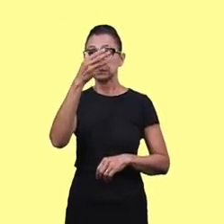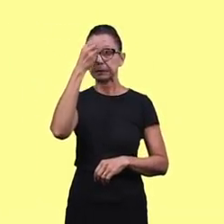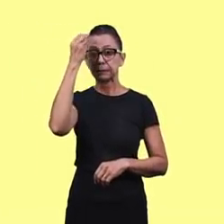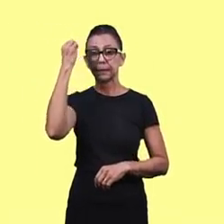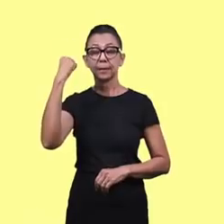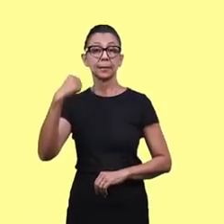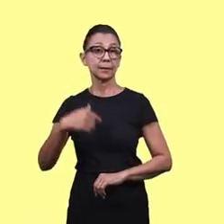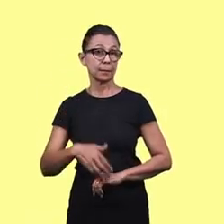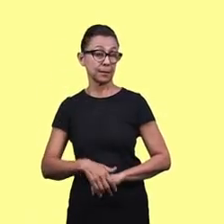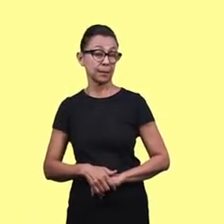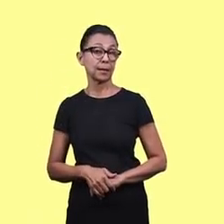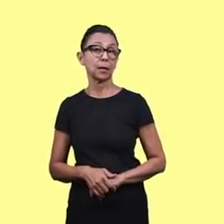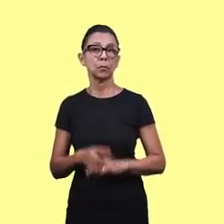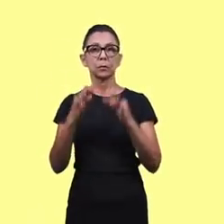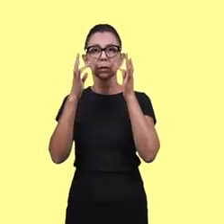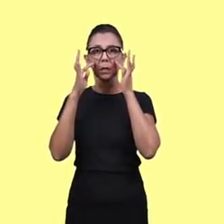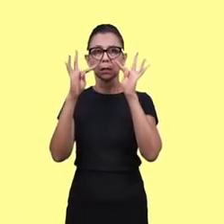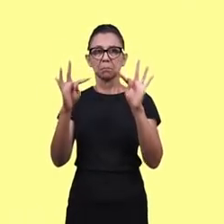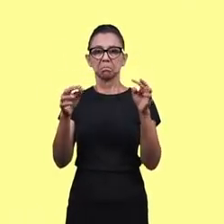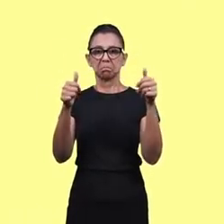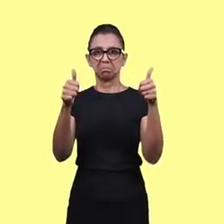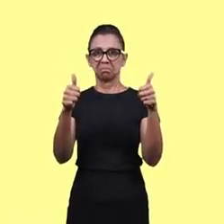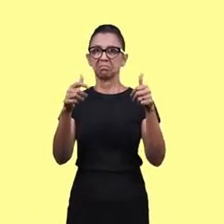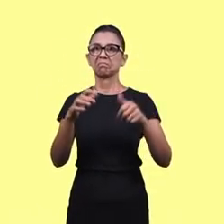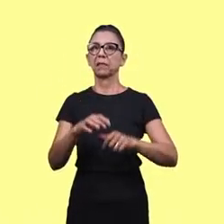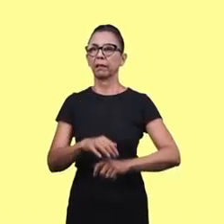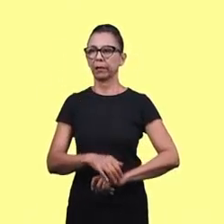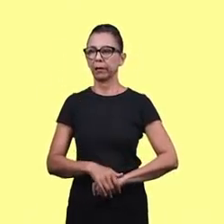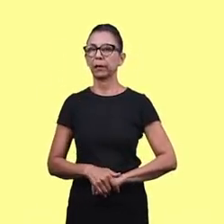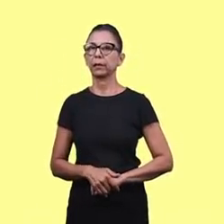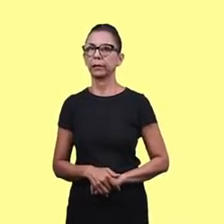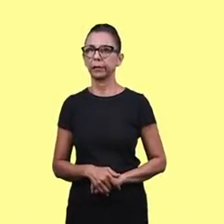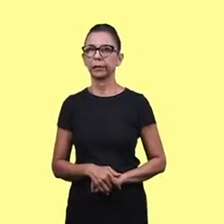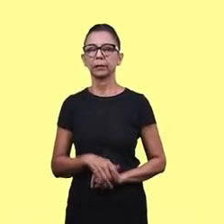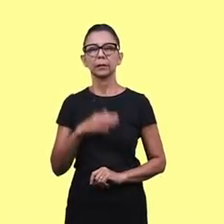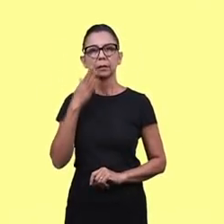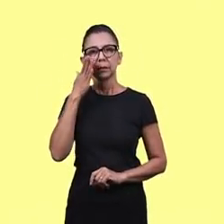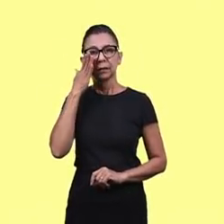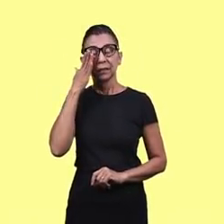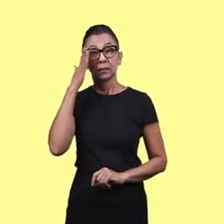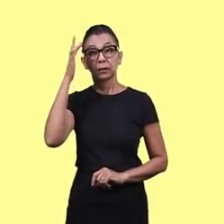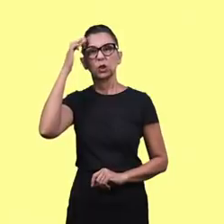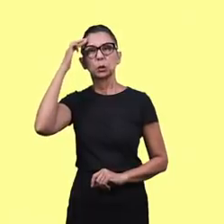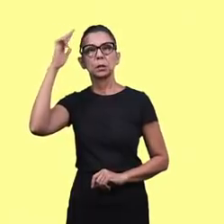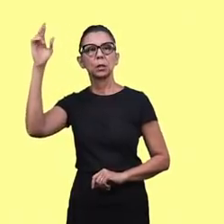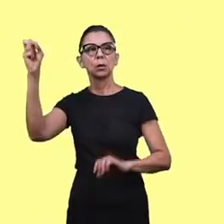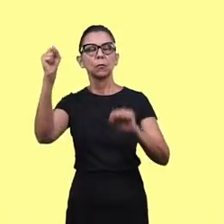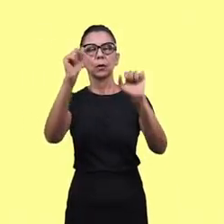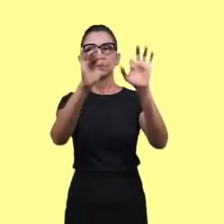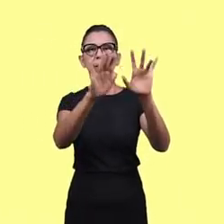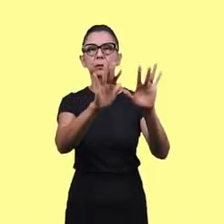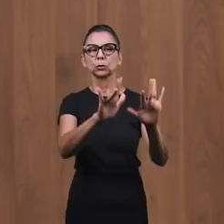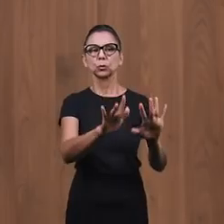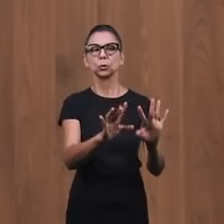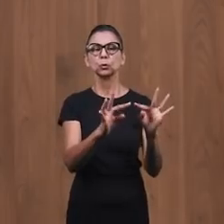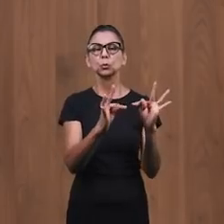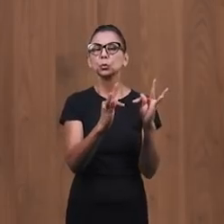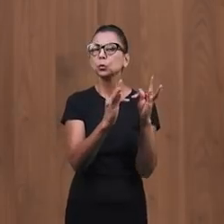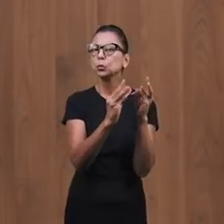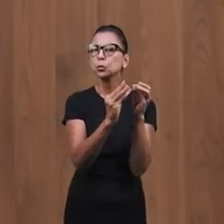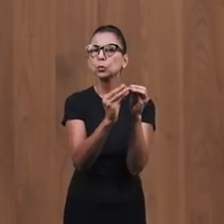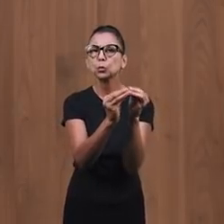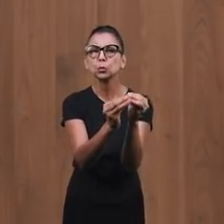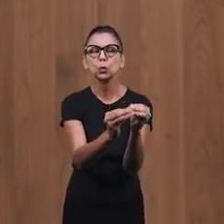instante. Ele era um servo que dava bom testemunho. E assim, o Senhor foi abençoando.